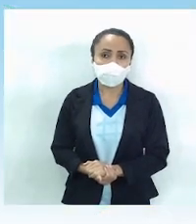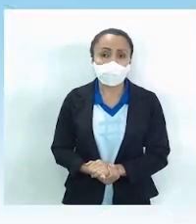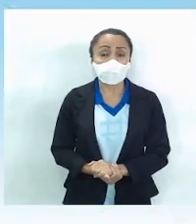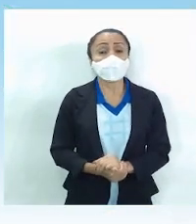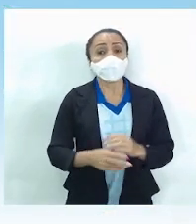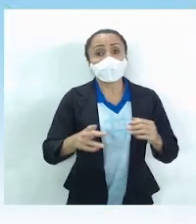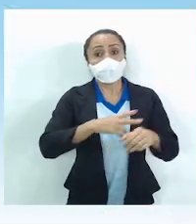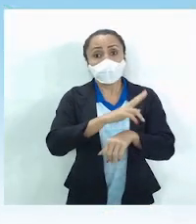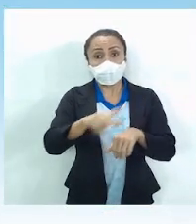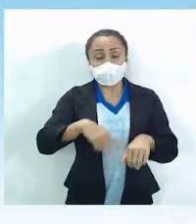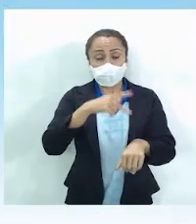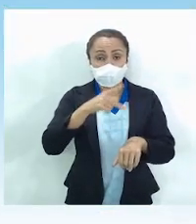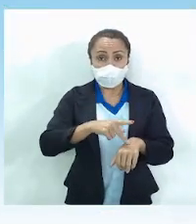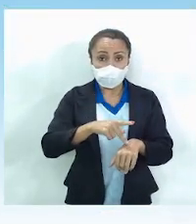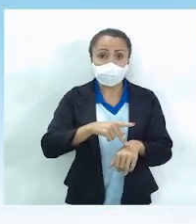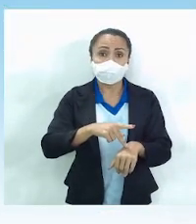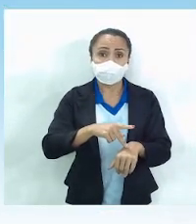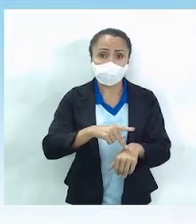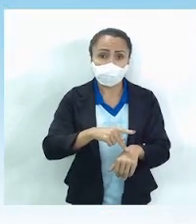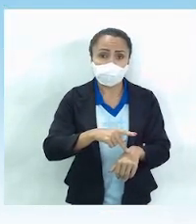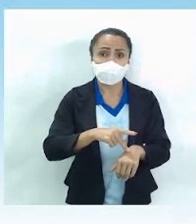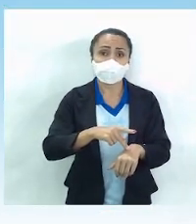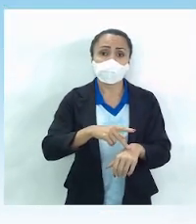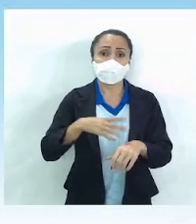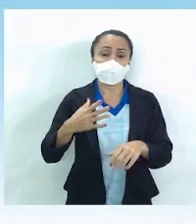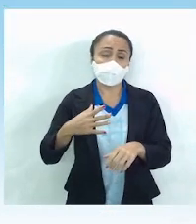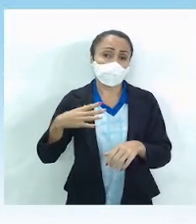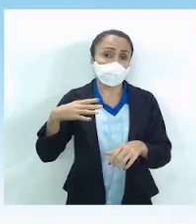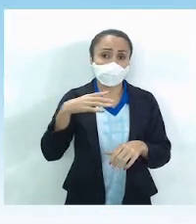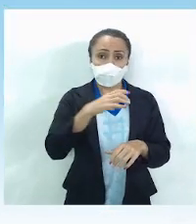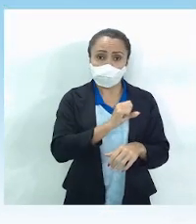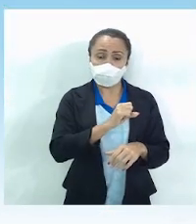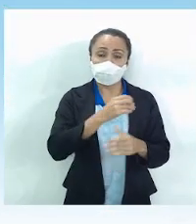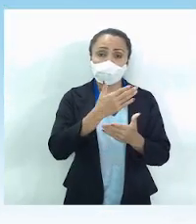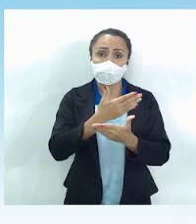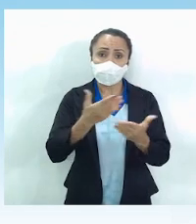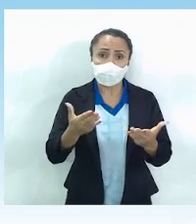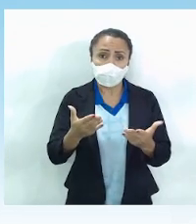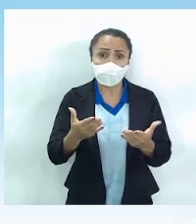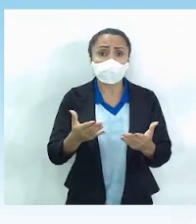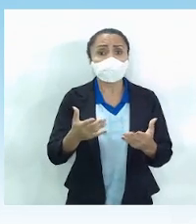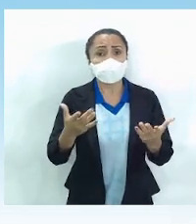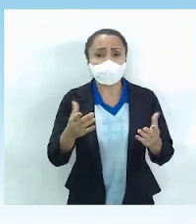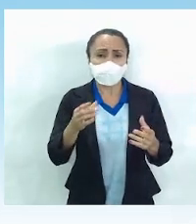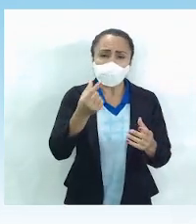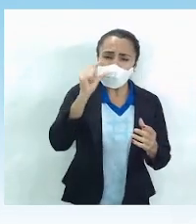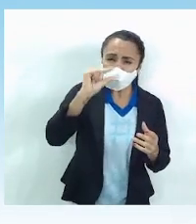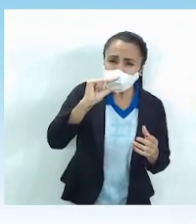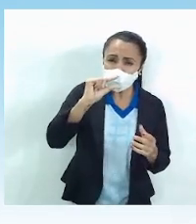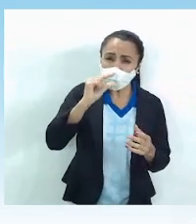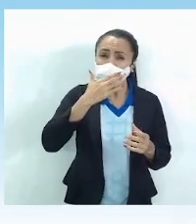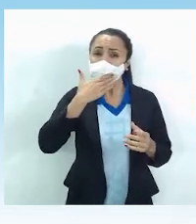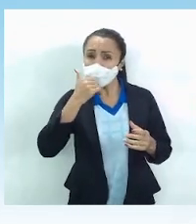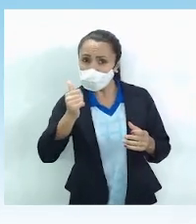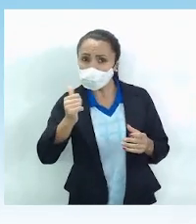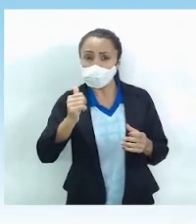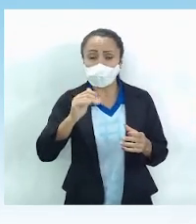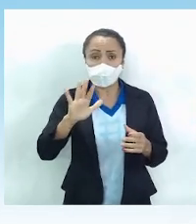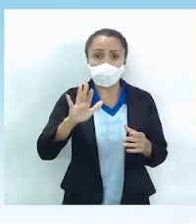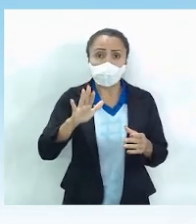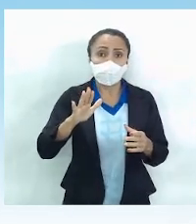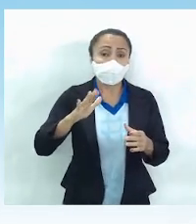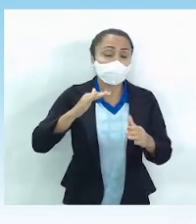os países emergentes são os países que estão numa situação um pouco melhor. Nós não